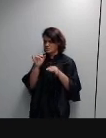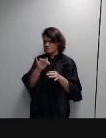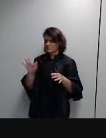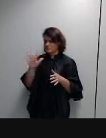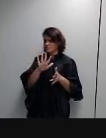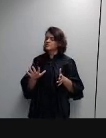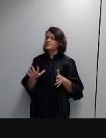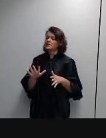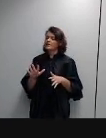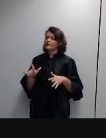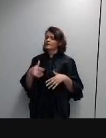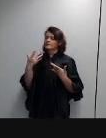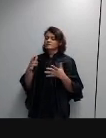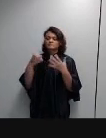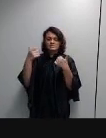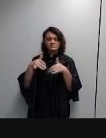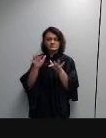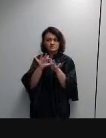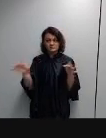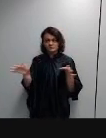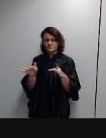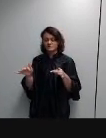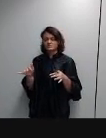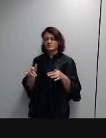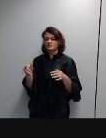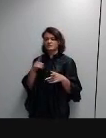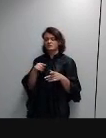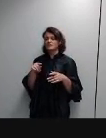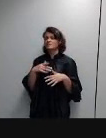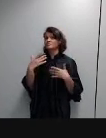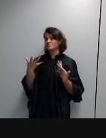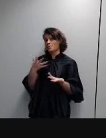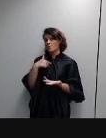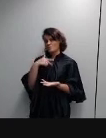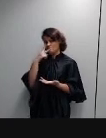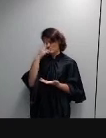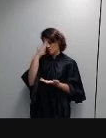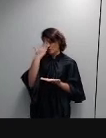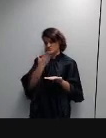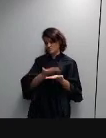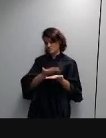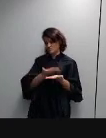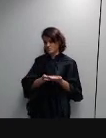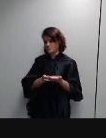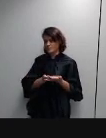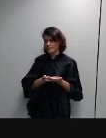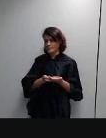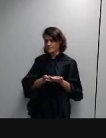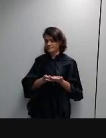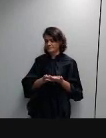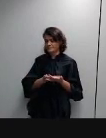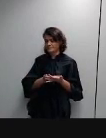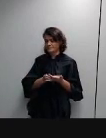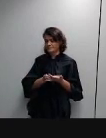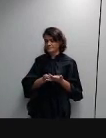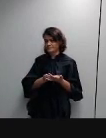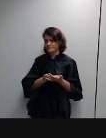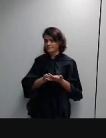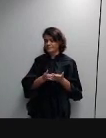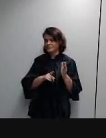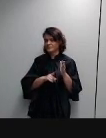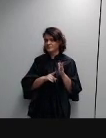forma simples sendo vedada a incidência acumulada consultou eu acho que estão pedindo aí vem à mente São